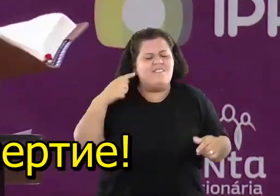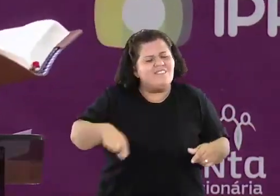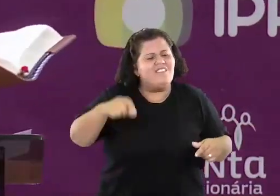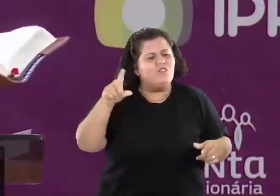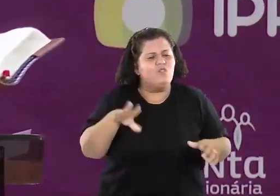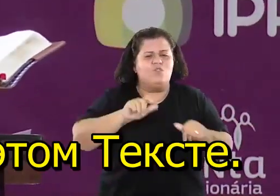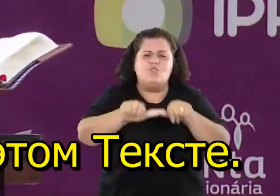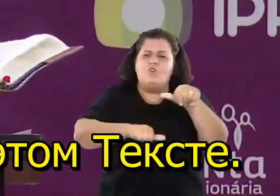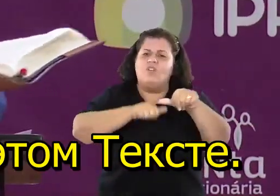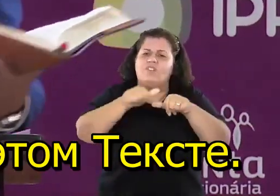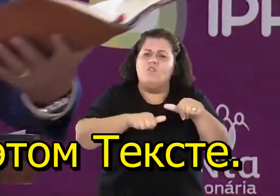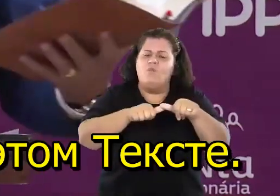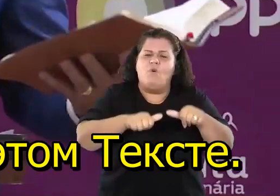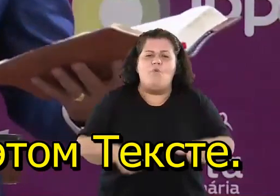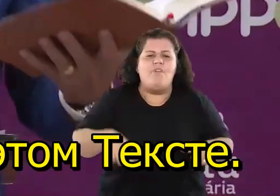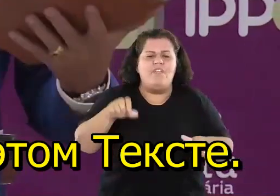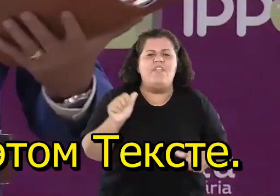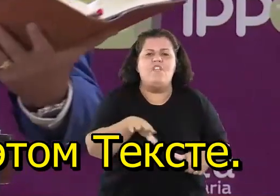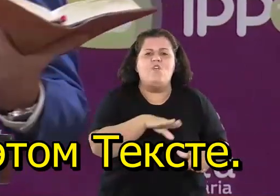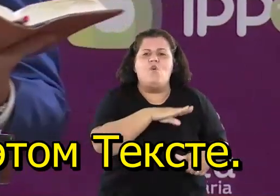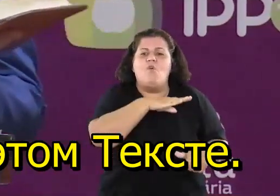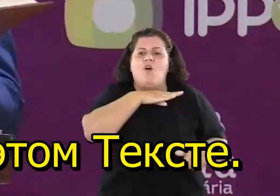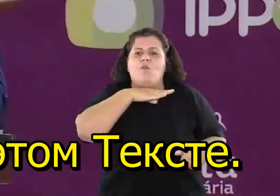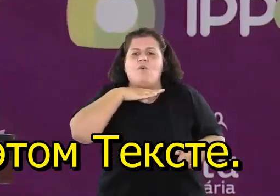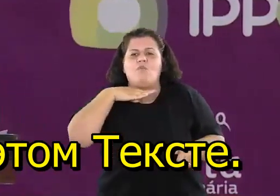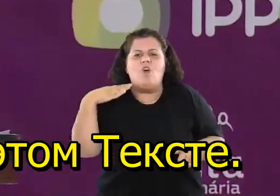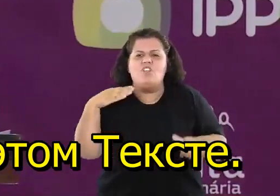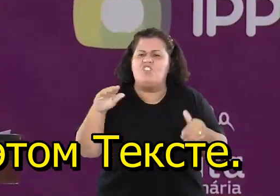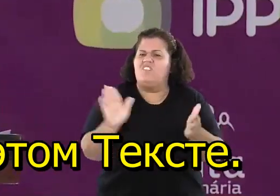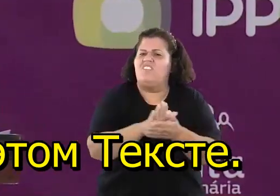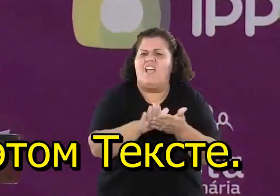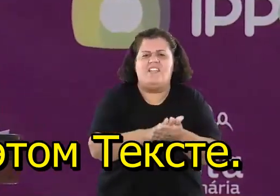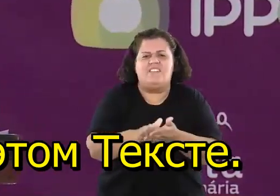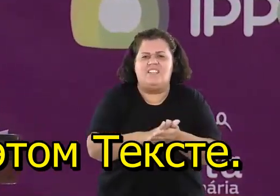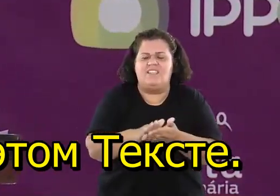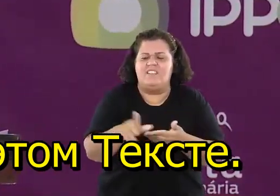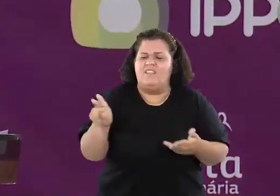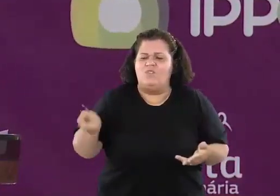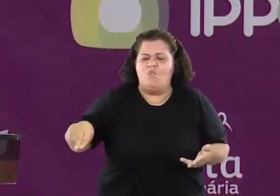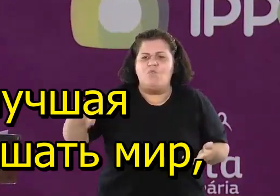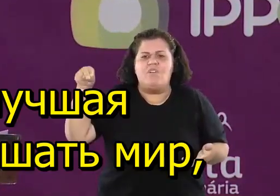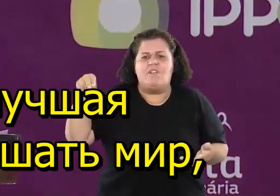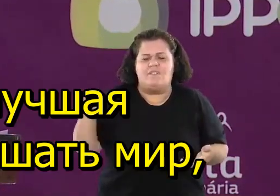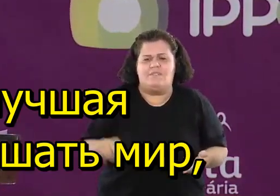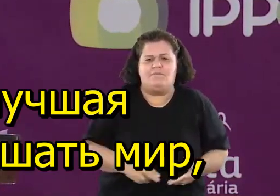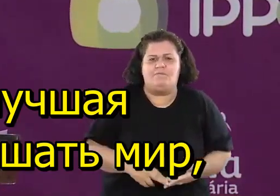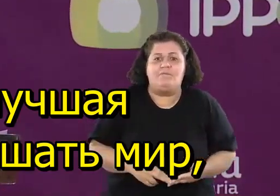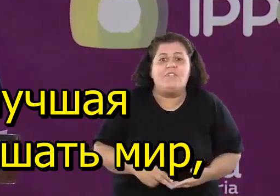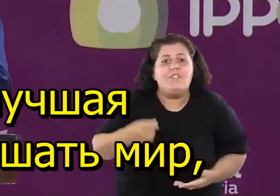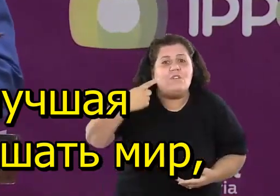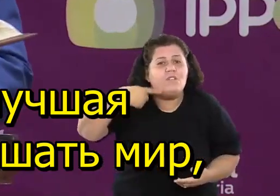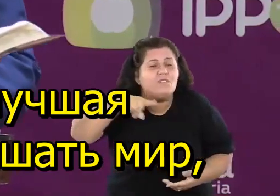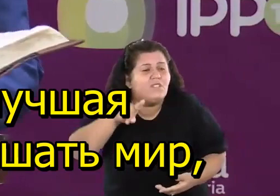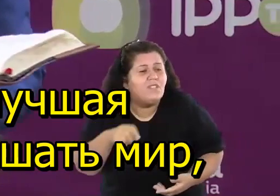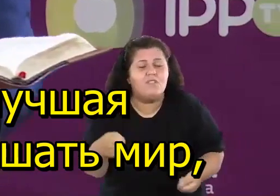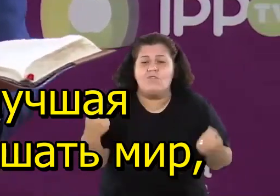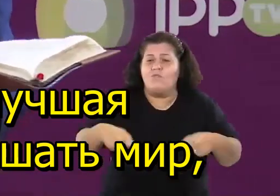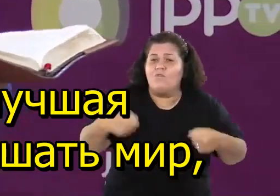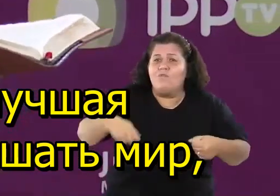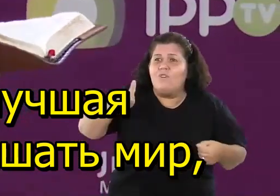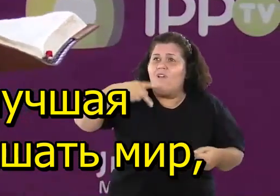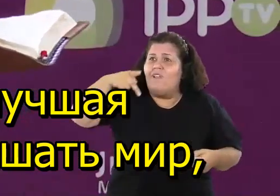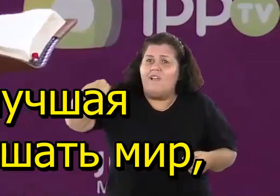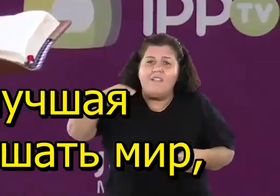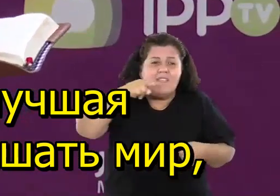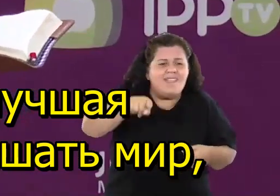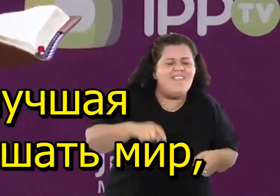imortalidade. E esta verdade magna é anunciada aqui nesse texto. E preciso lhes dizer que as